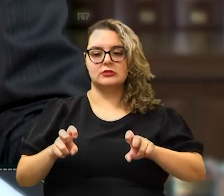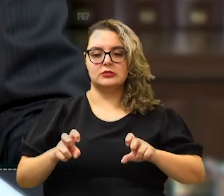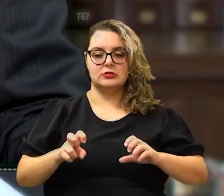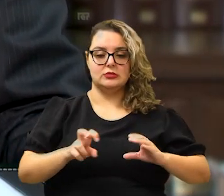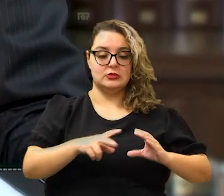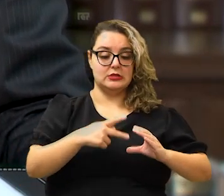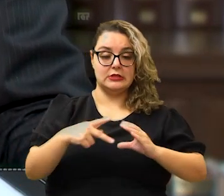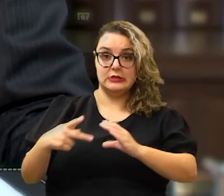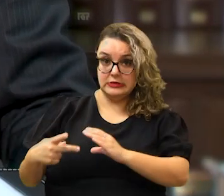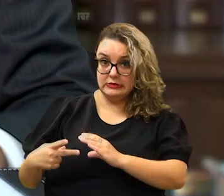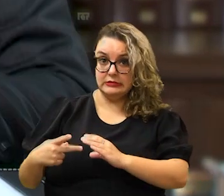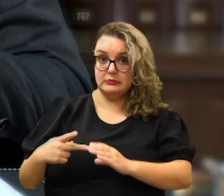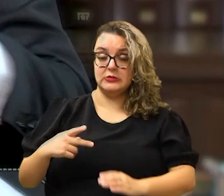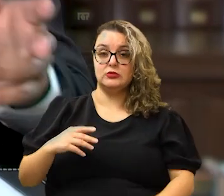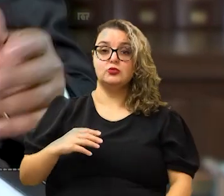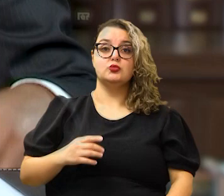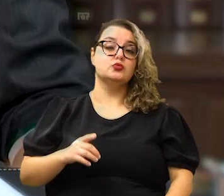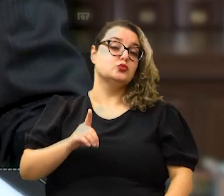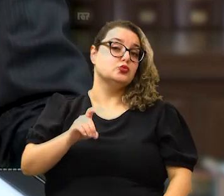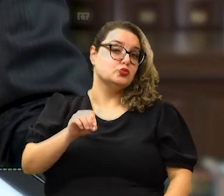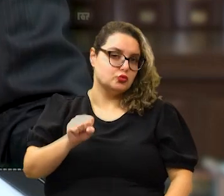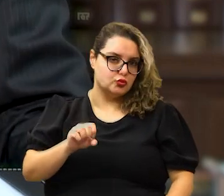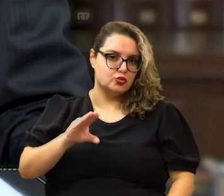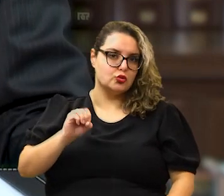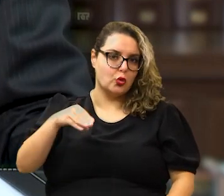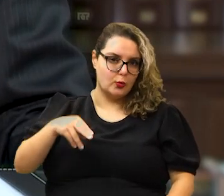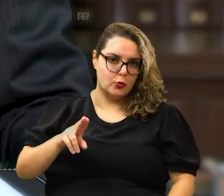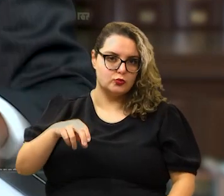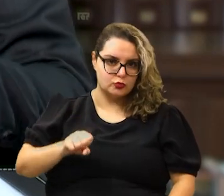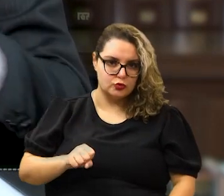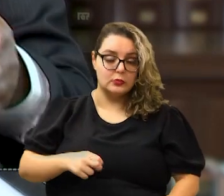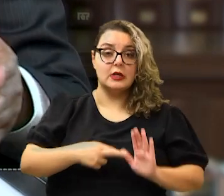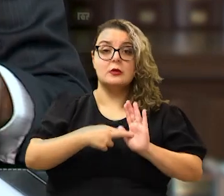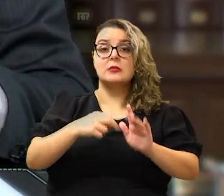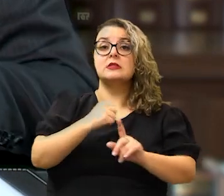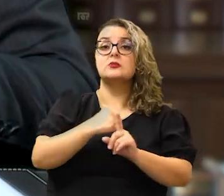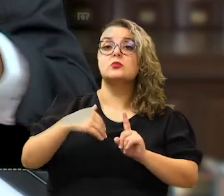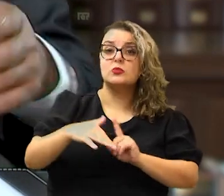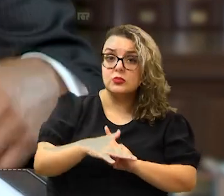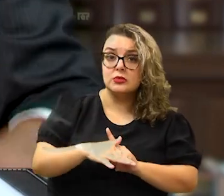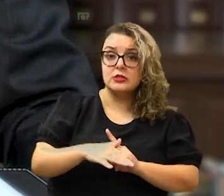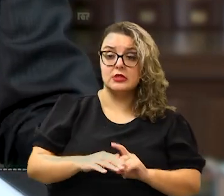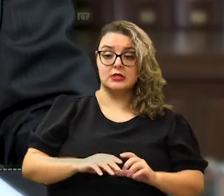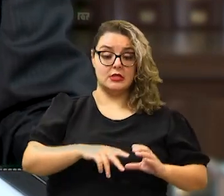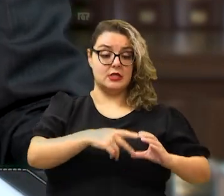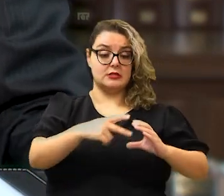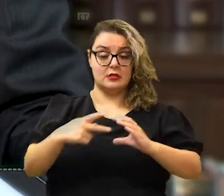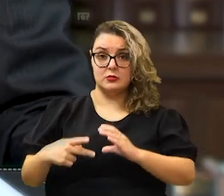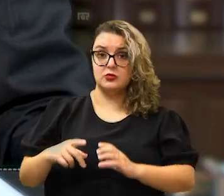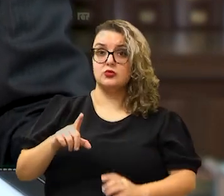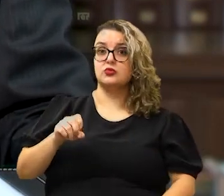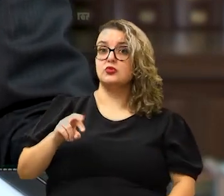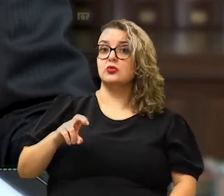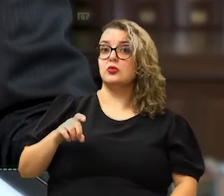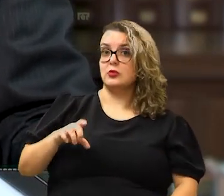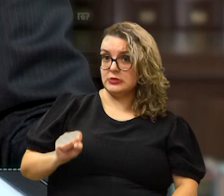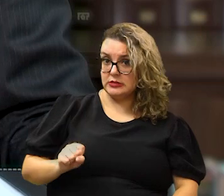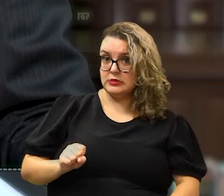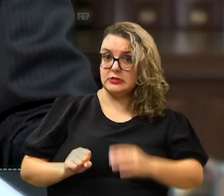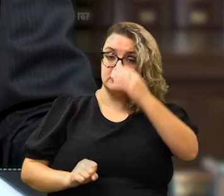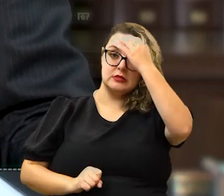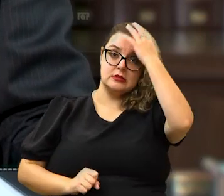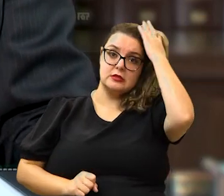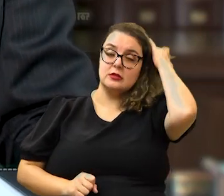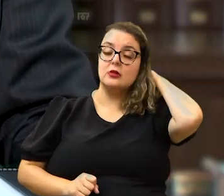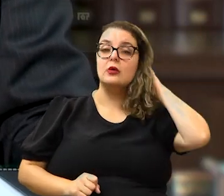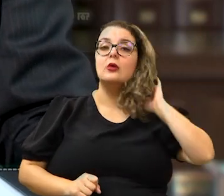sistema bicameral que se tem no Brasil e em grande parte do mundo, certamente